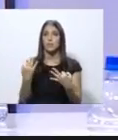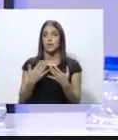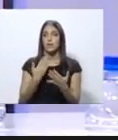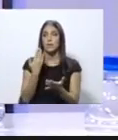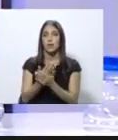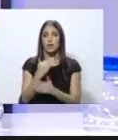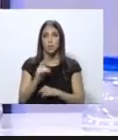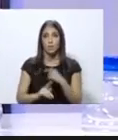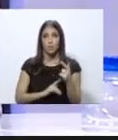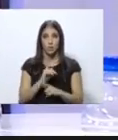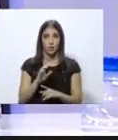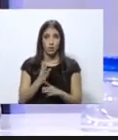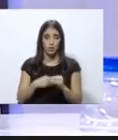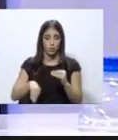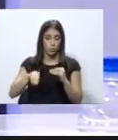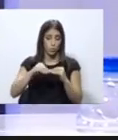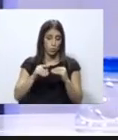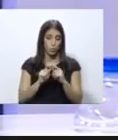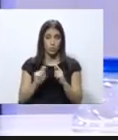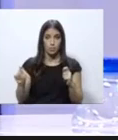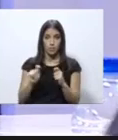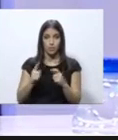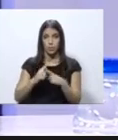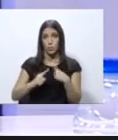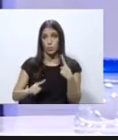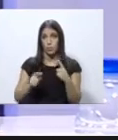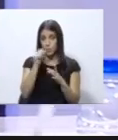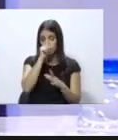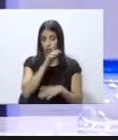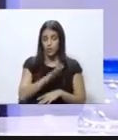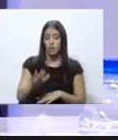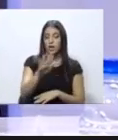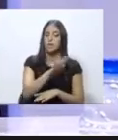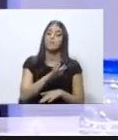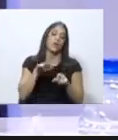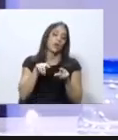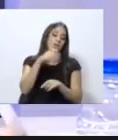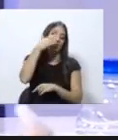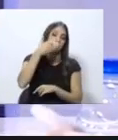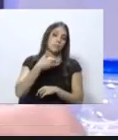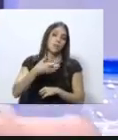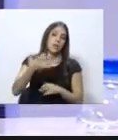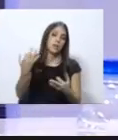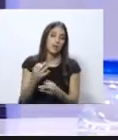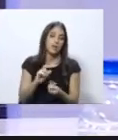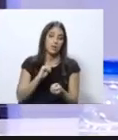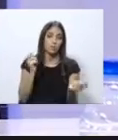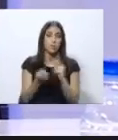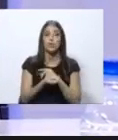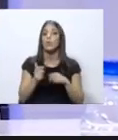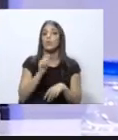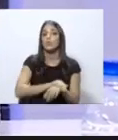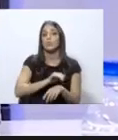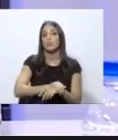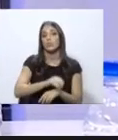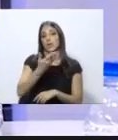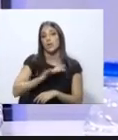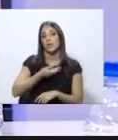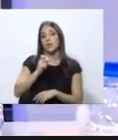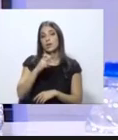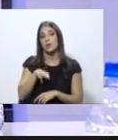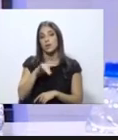para completar o meio-campo, que esta semana tinha sofrido com a transferência do Danilo. Portanto,